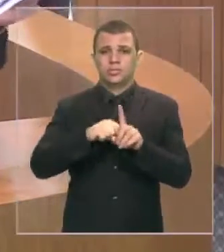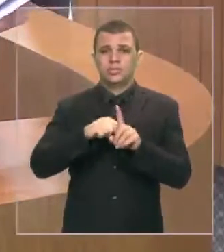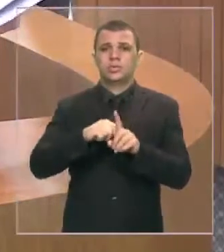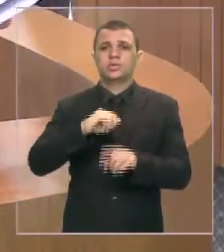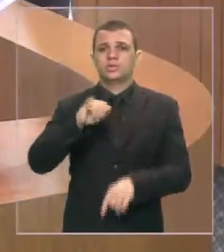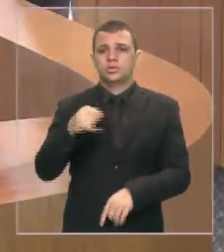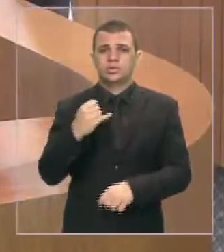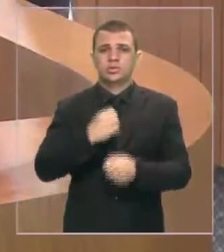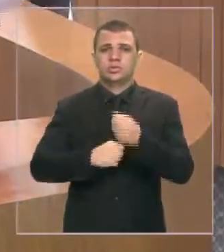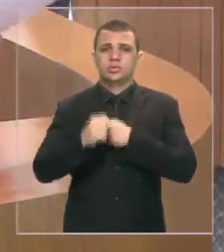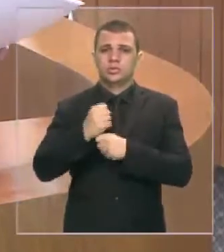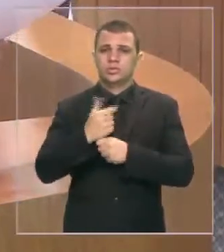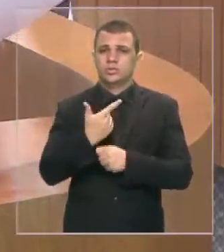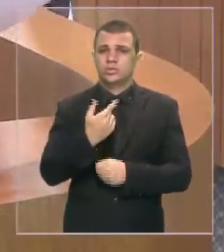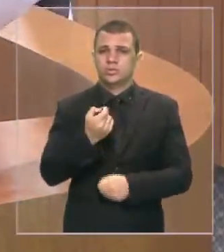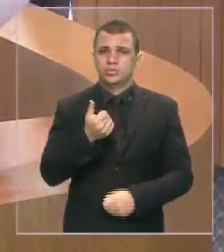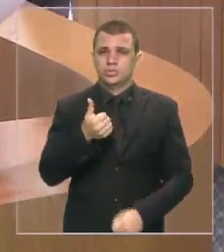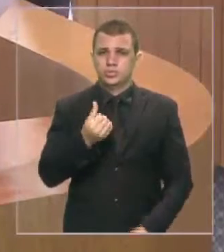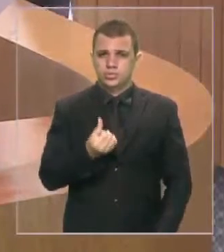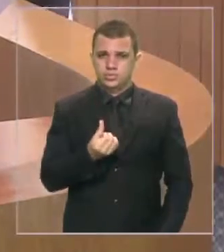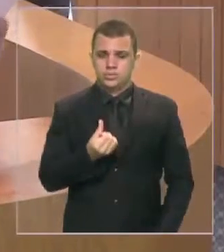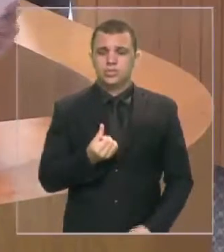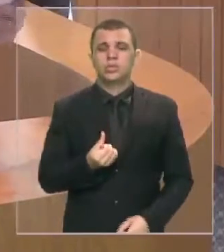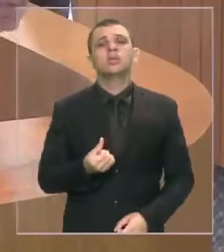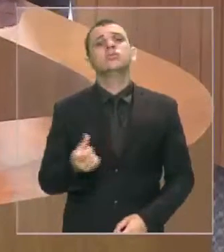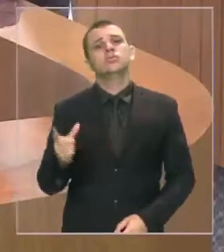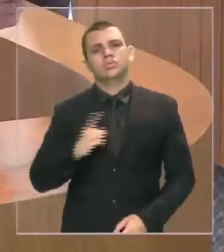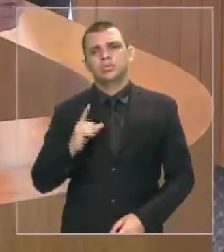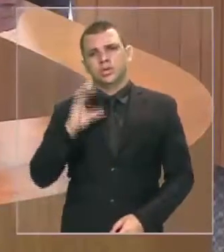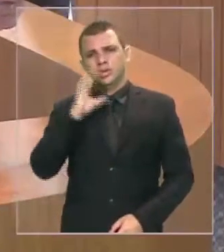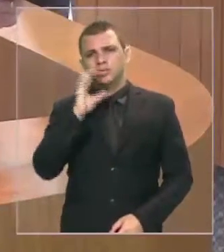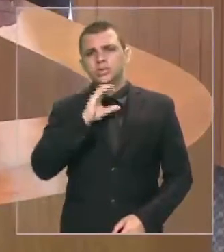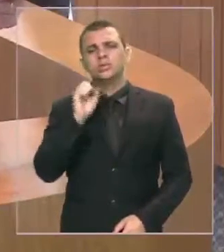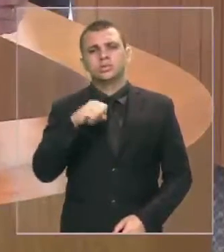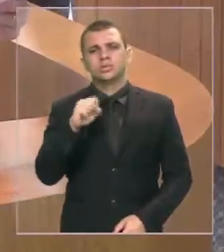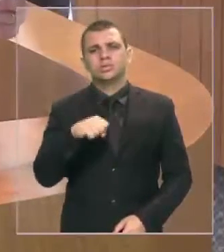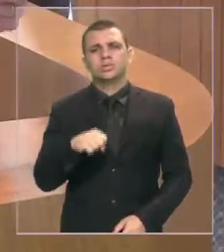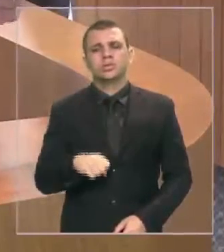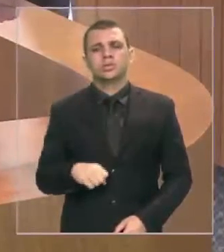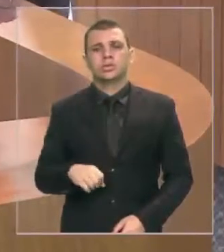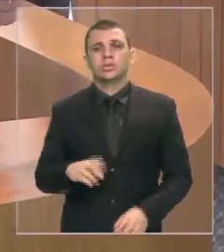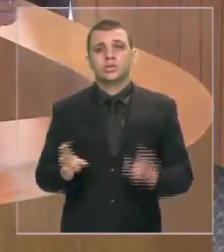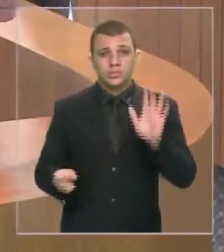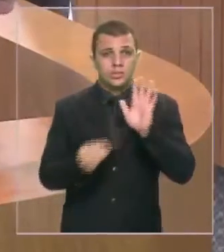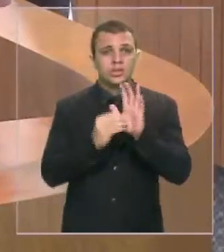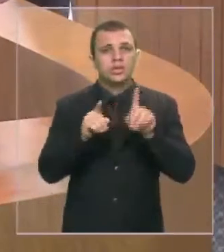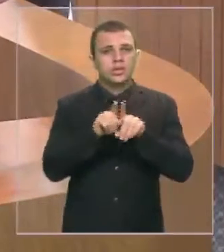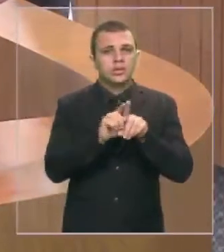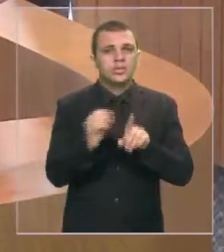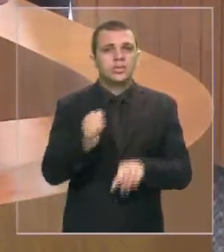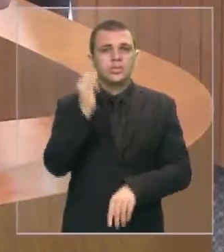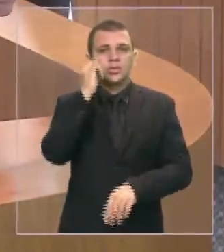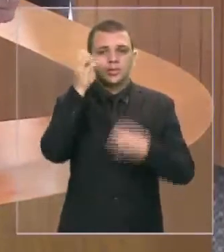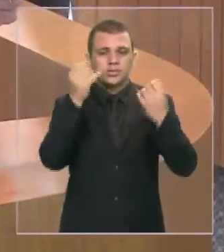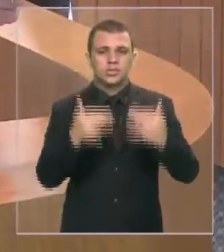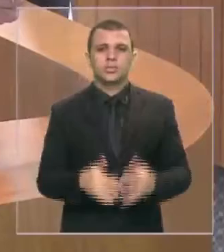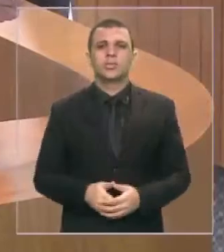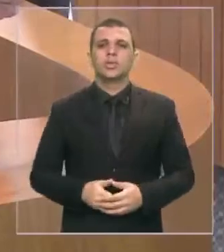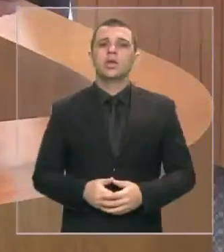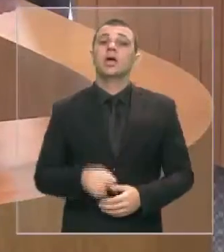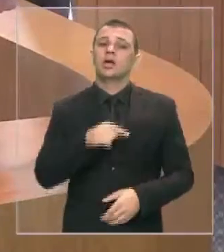existe a urgência. E aqui ele usa o argumento também para falar que existe a relevância. Ademais, trata-se de caso